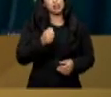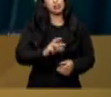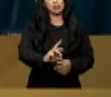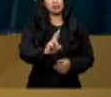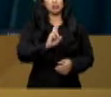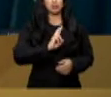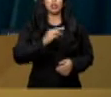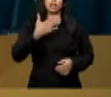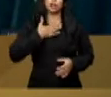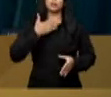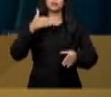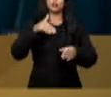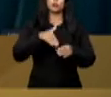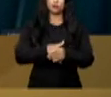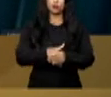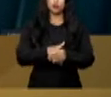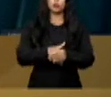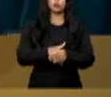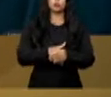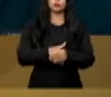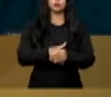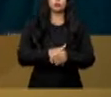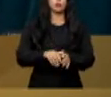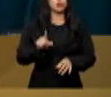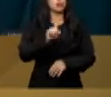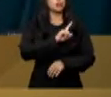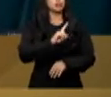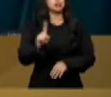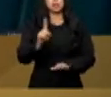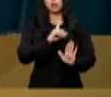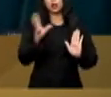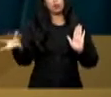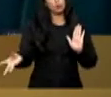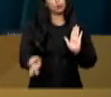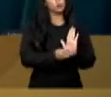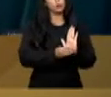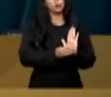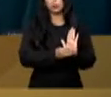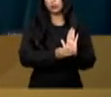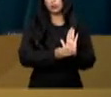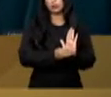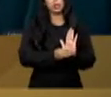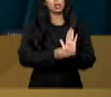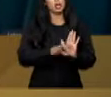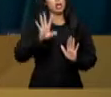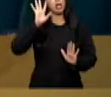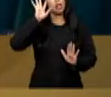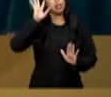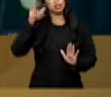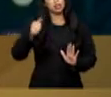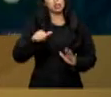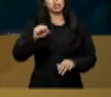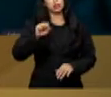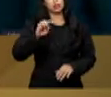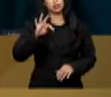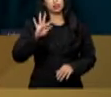Voto no sentido de não modular a decisão do tribunal.